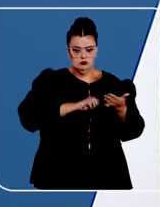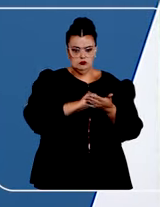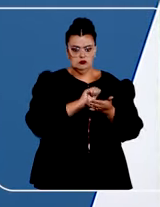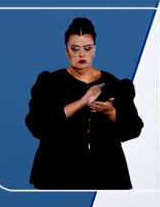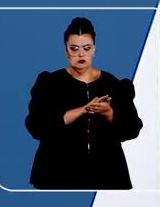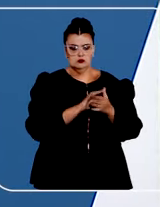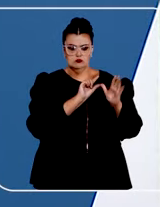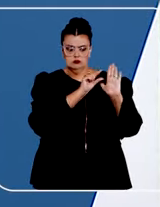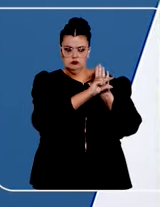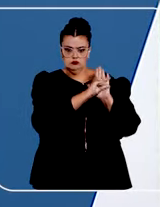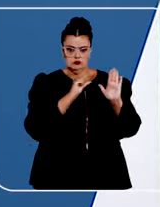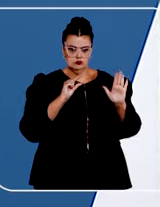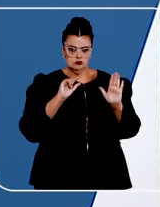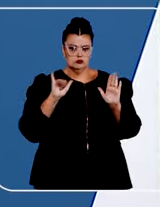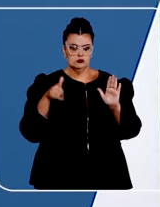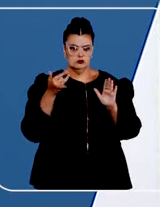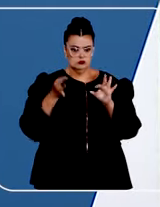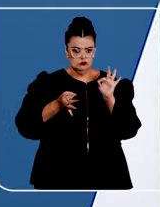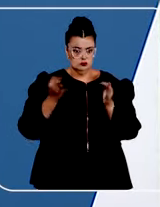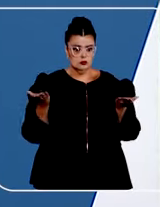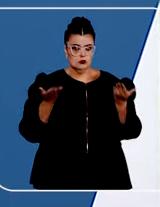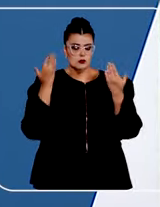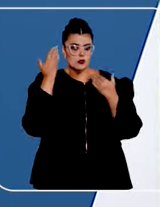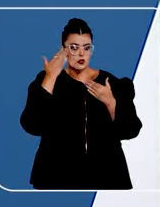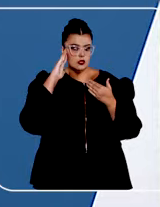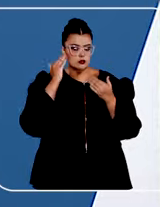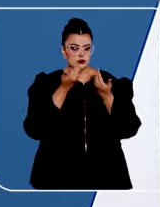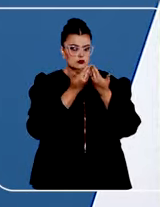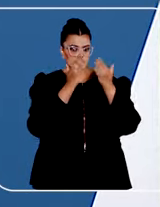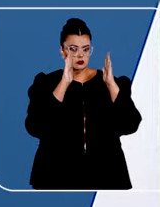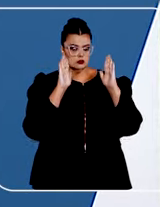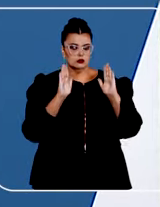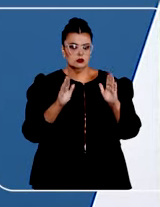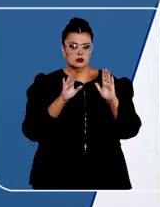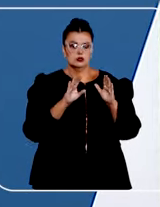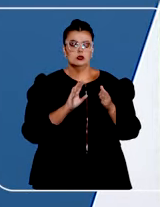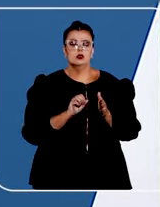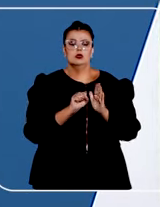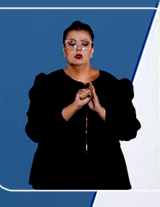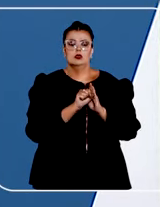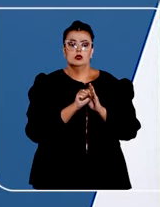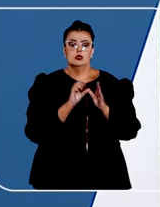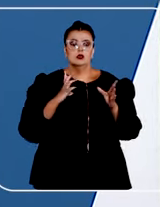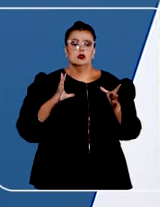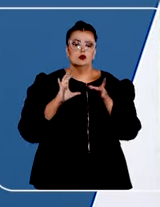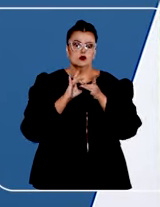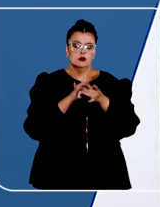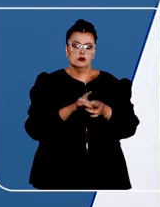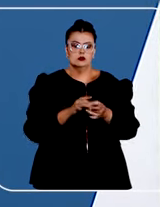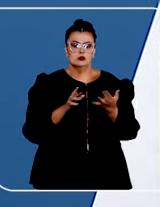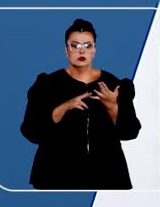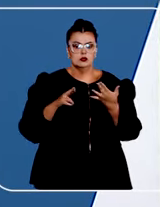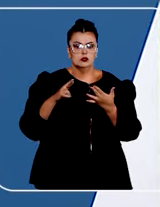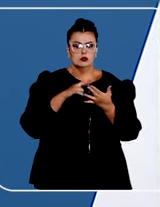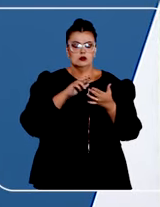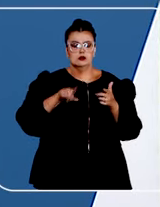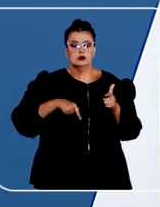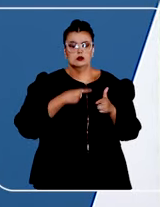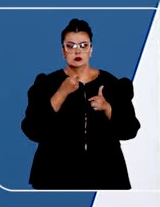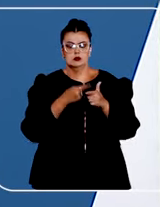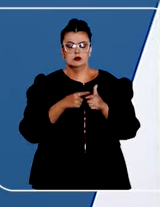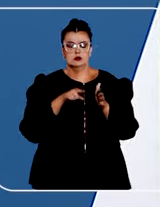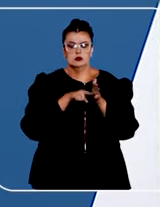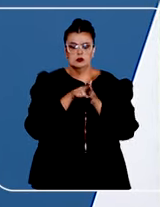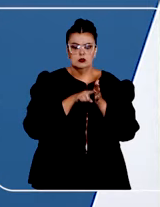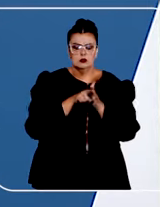é esse conceito jurídico que você vai entender agora quando estamos falando no contexto dos recursos especiais repetitivos